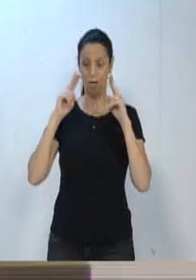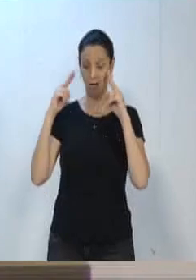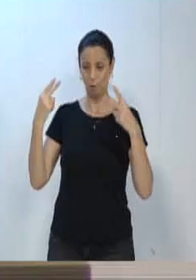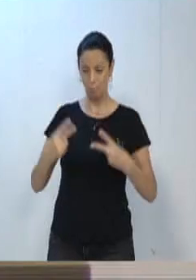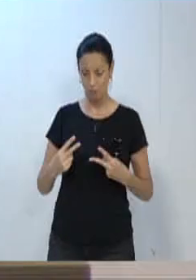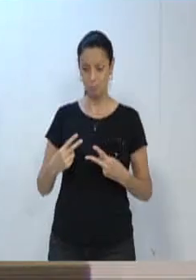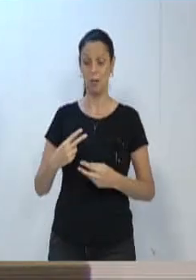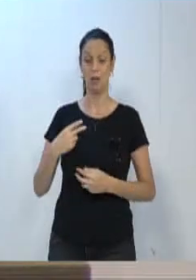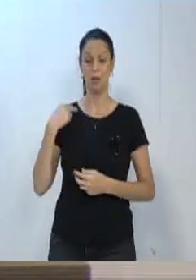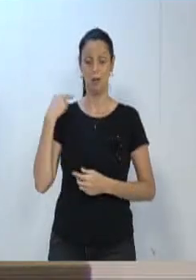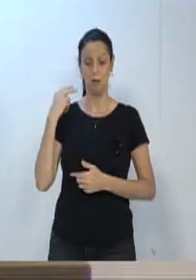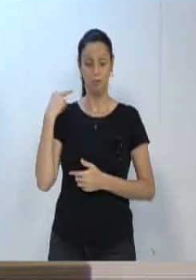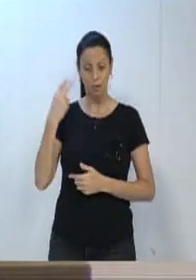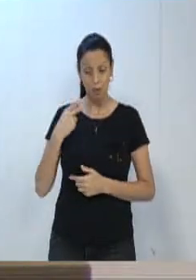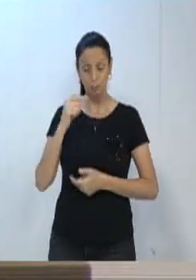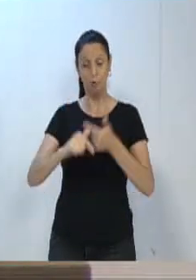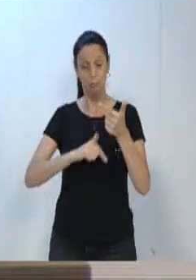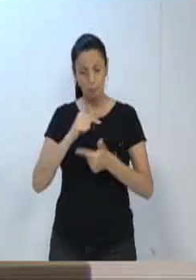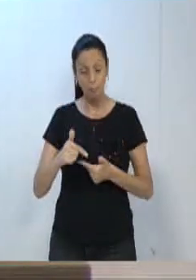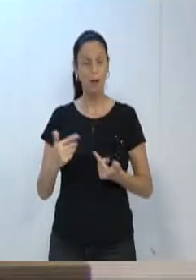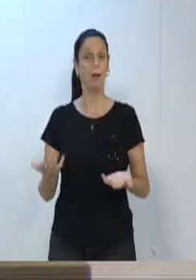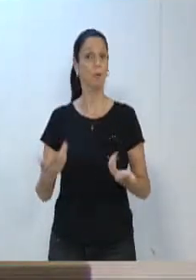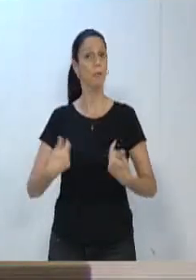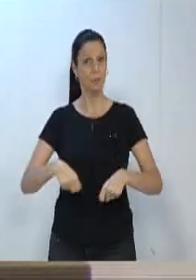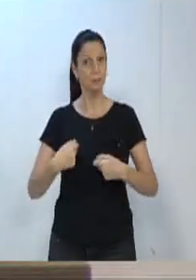falo em qualificar o trabalho, vereador Adriano,